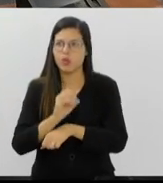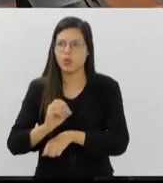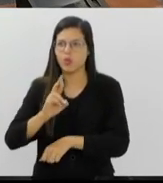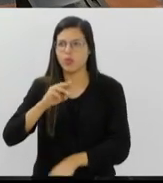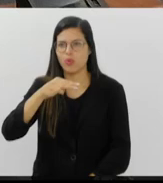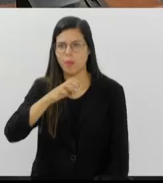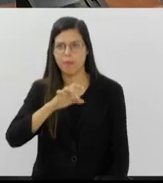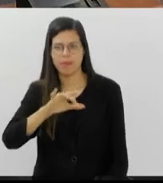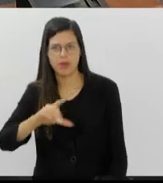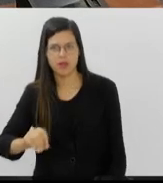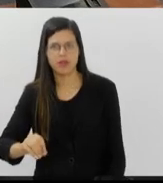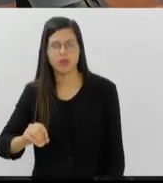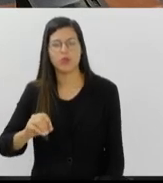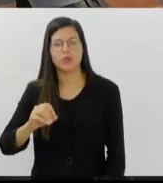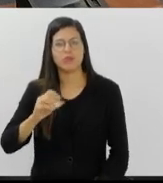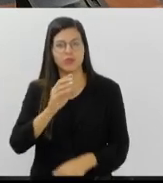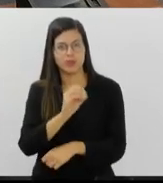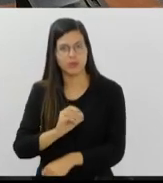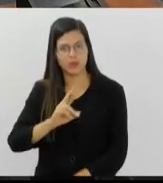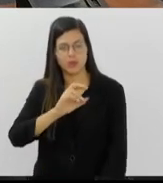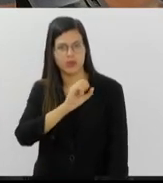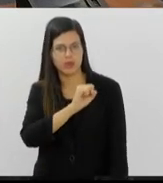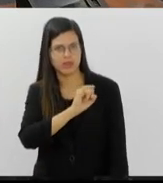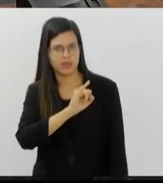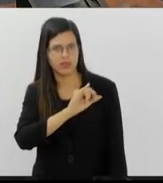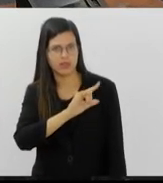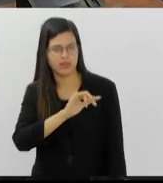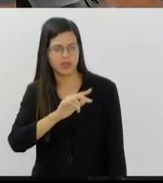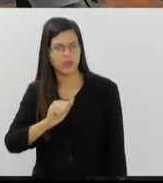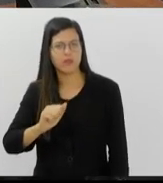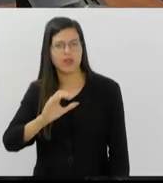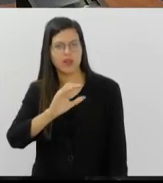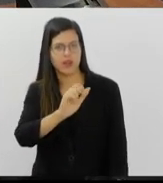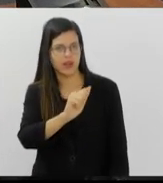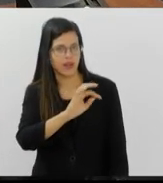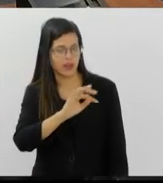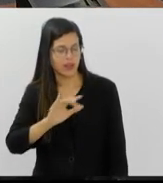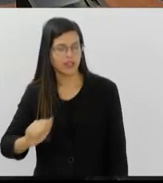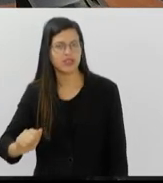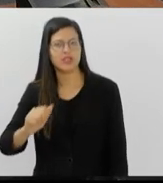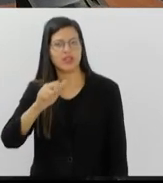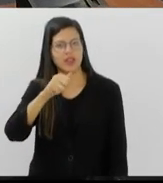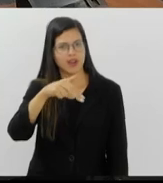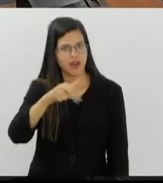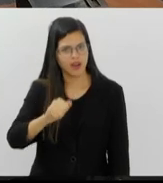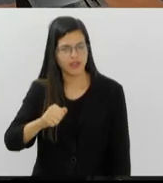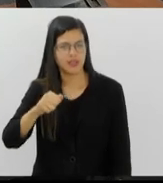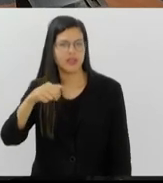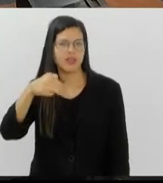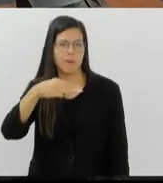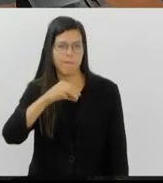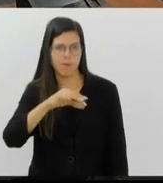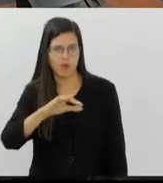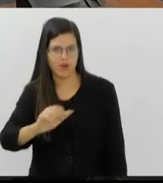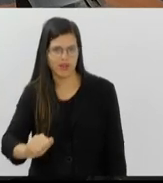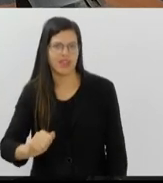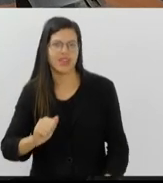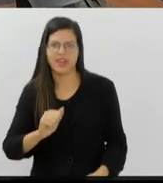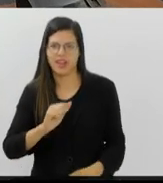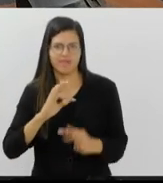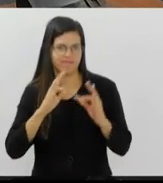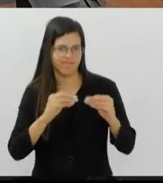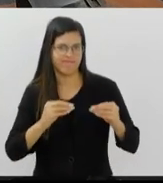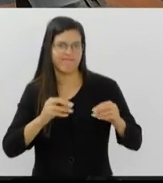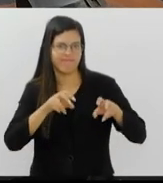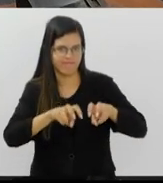na pessoa da doutora Silvia, Kátia Junqueira, a doutora Ana Tereza Basílio e Mônica Góes, que tenho certeza